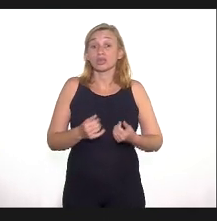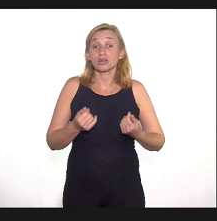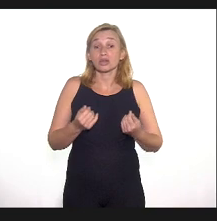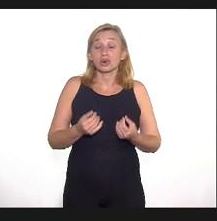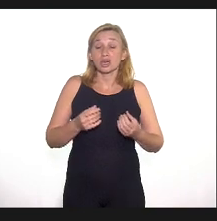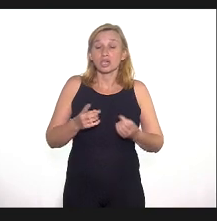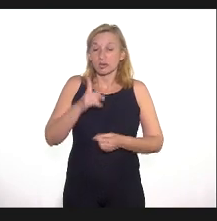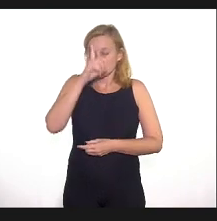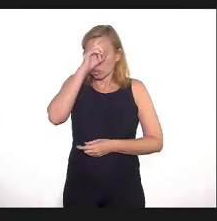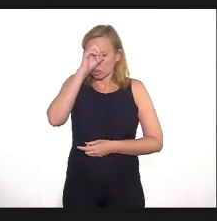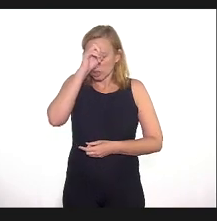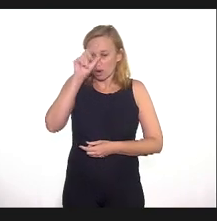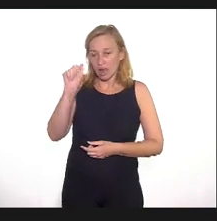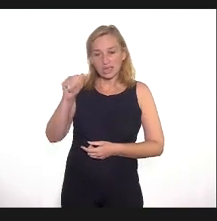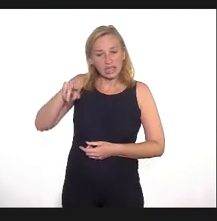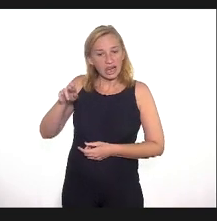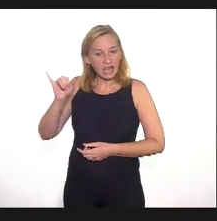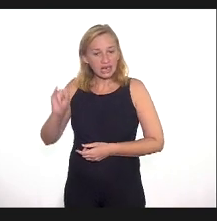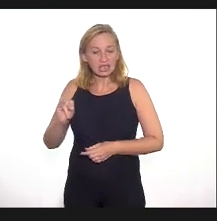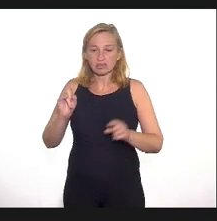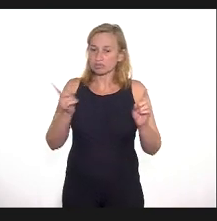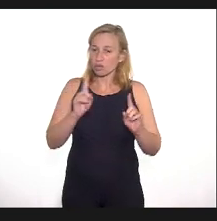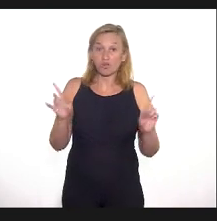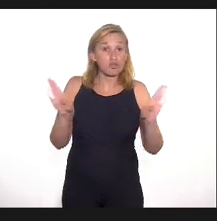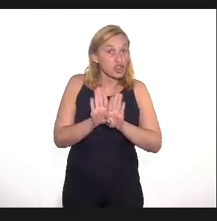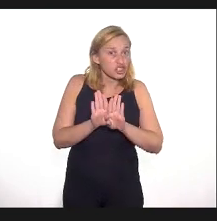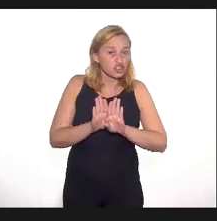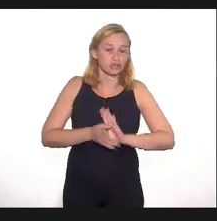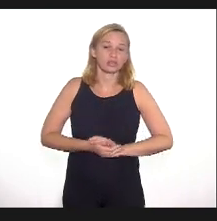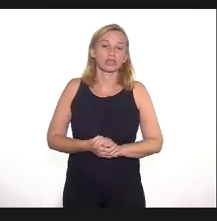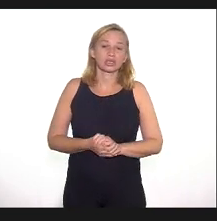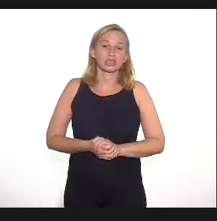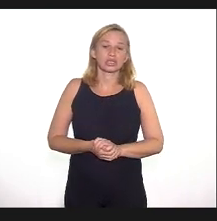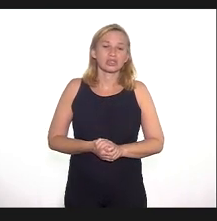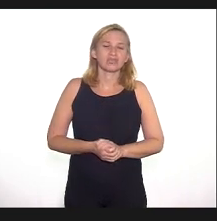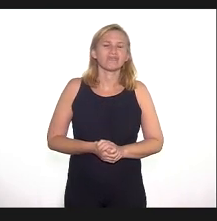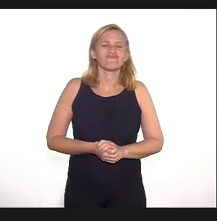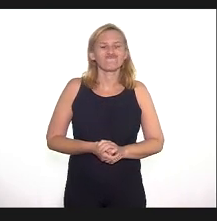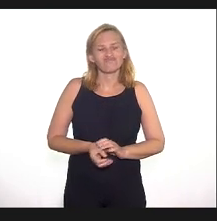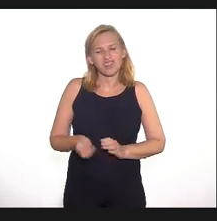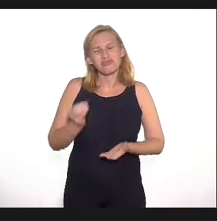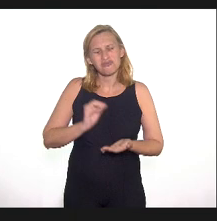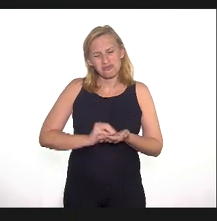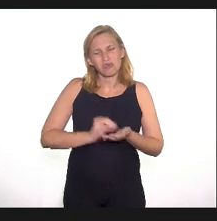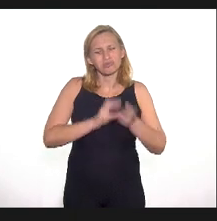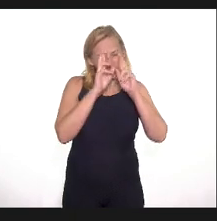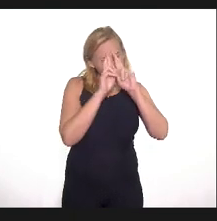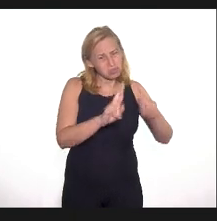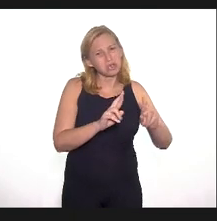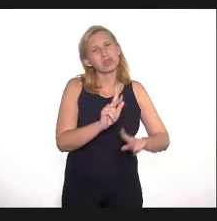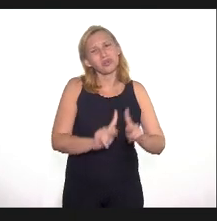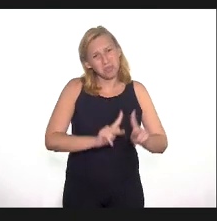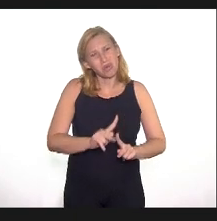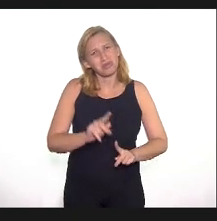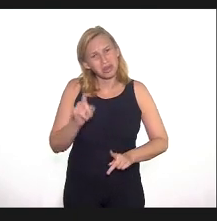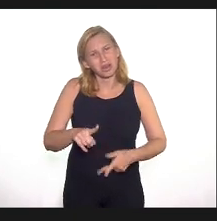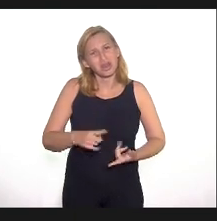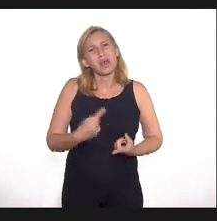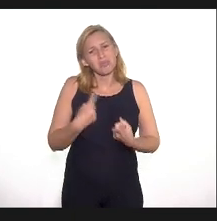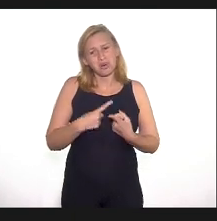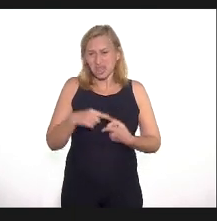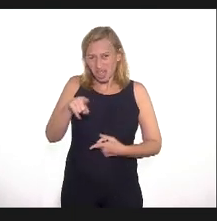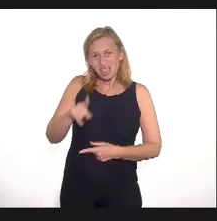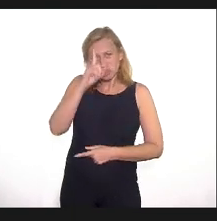Hospital do Andaraí não feche as suas portas. E é um desrespeito com a população, porque